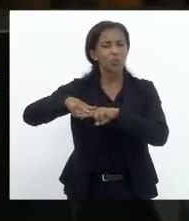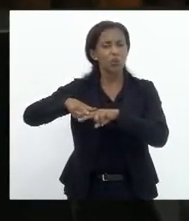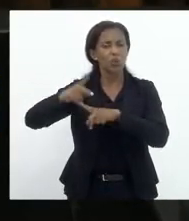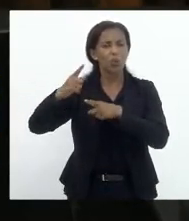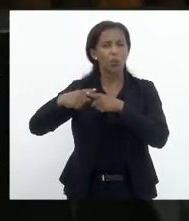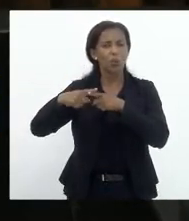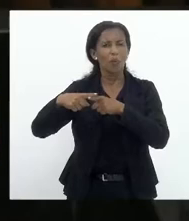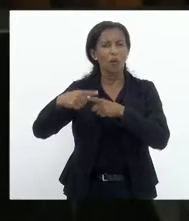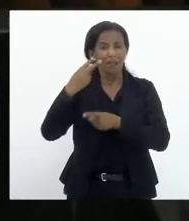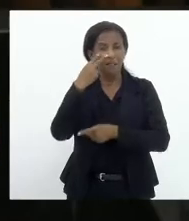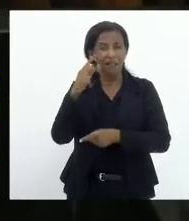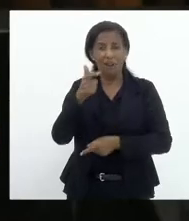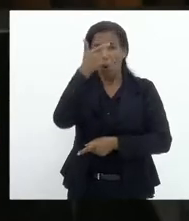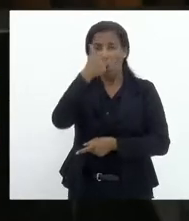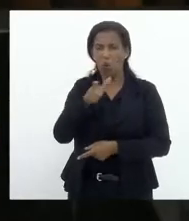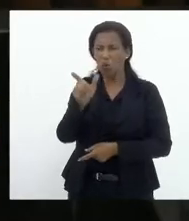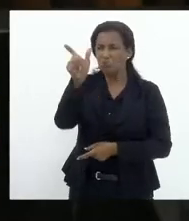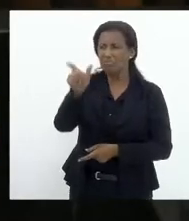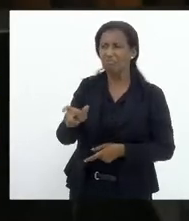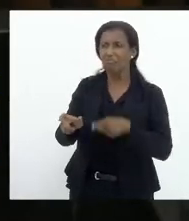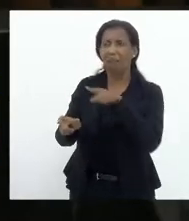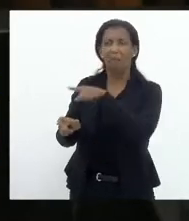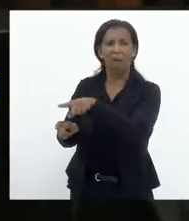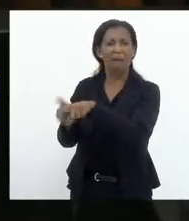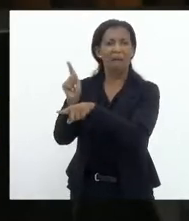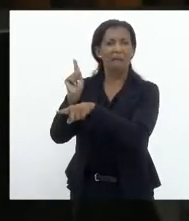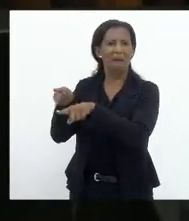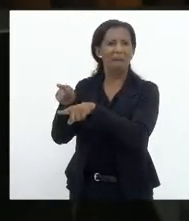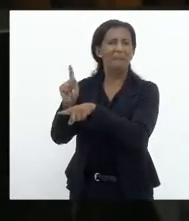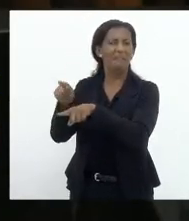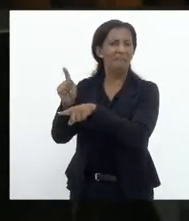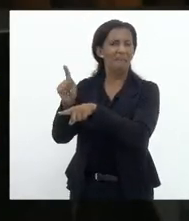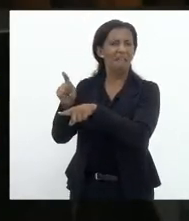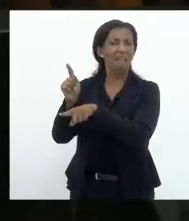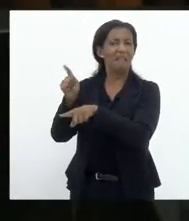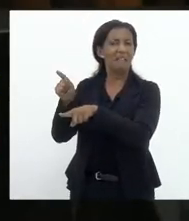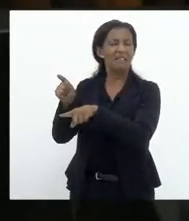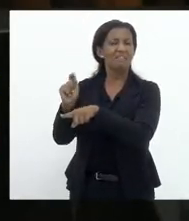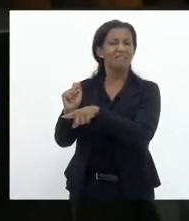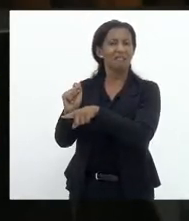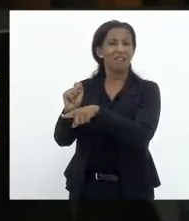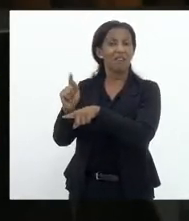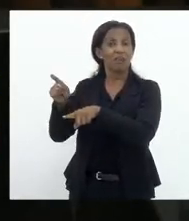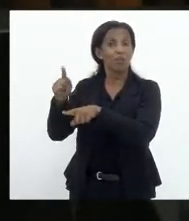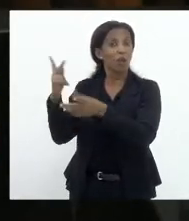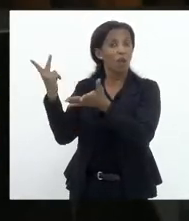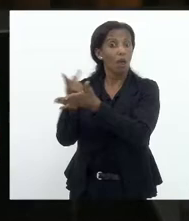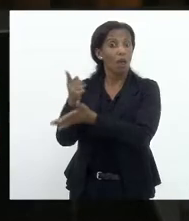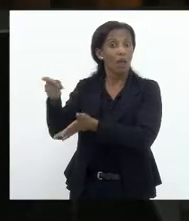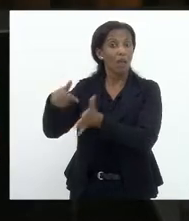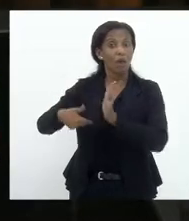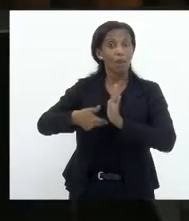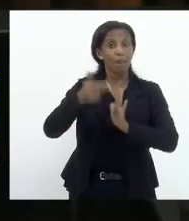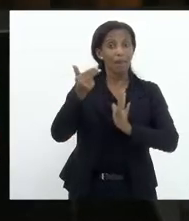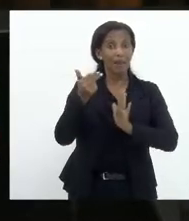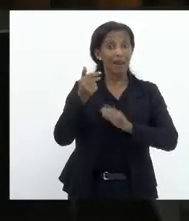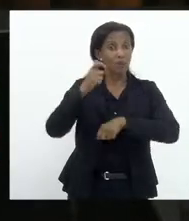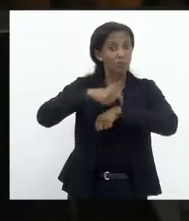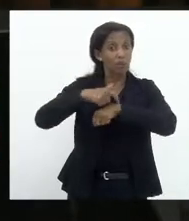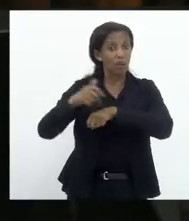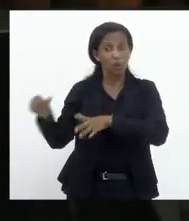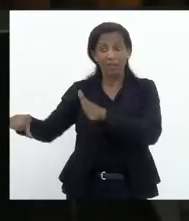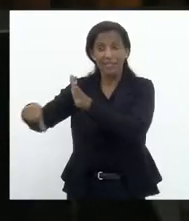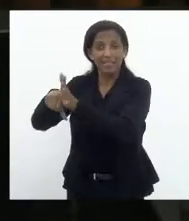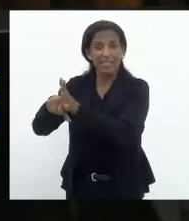reconhecimento facial indevido Gustavo de um Álibi que no momento estava no pós-operatório no momento do crime